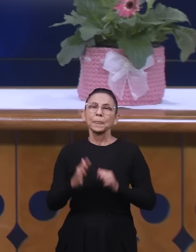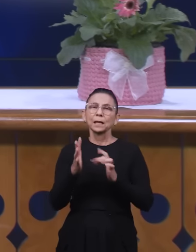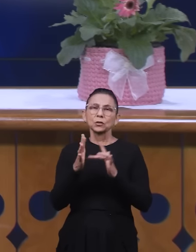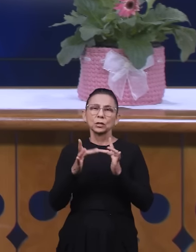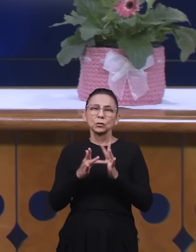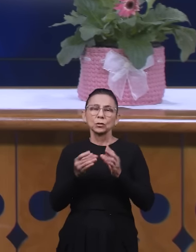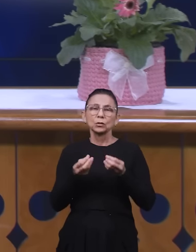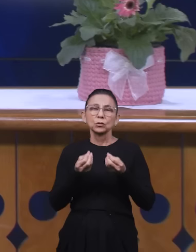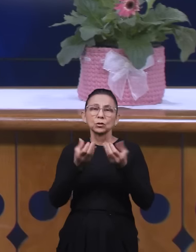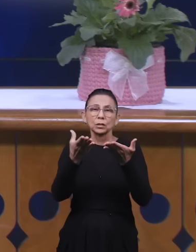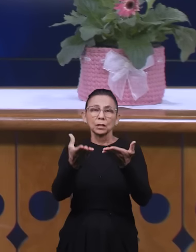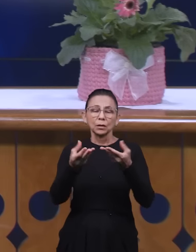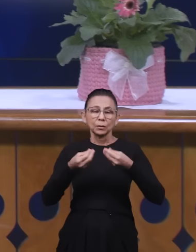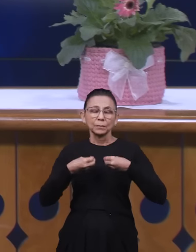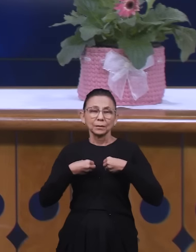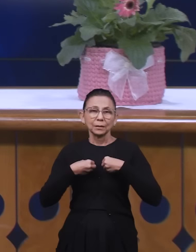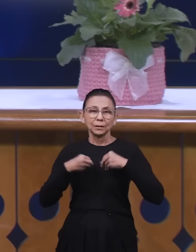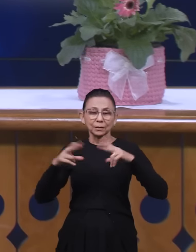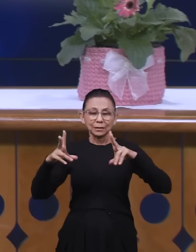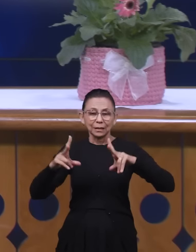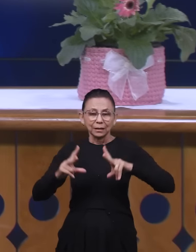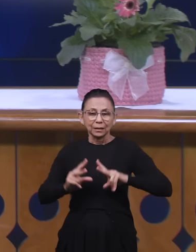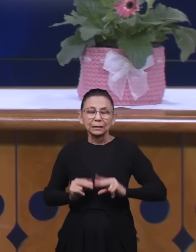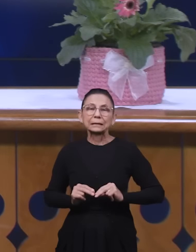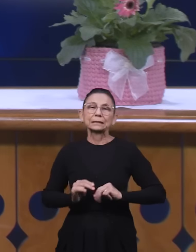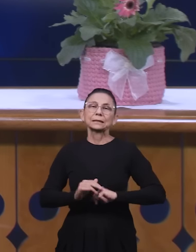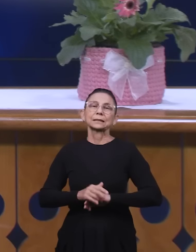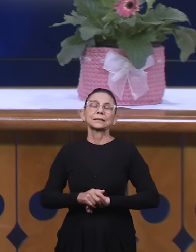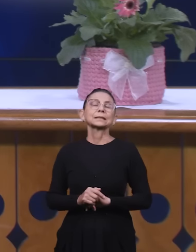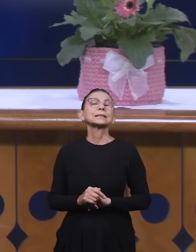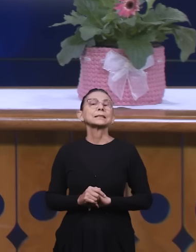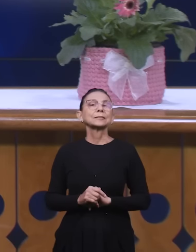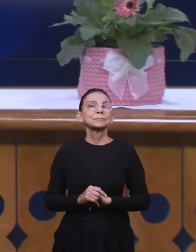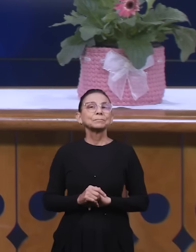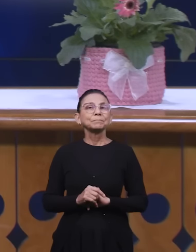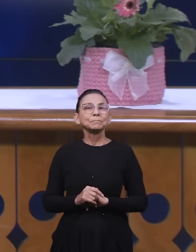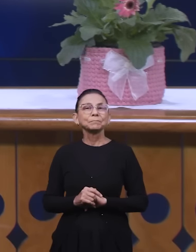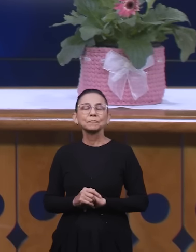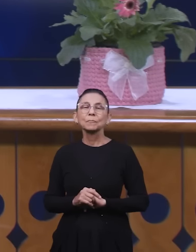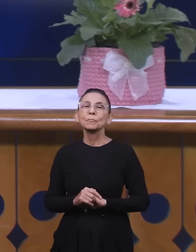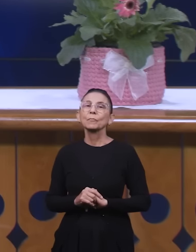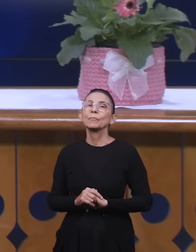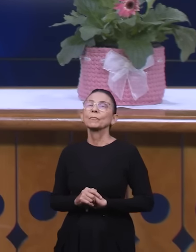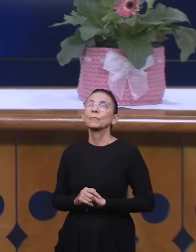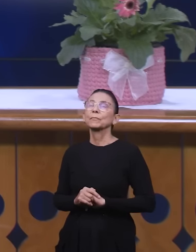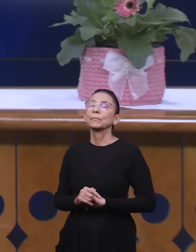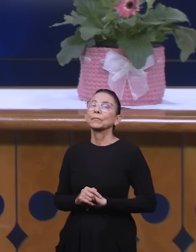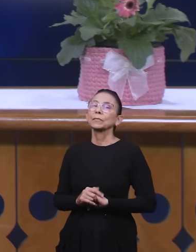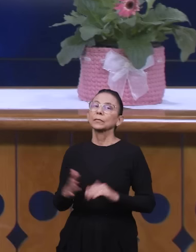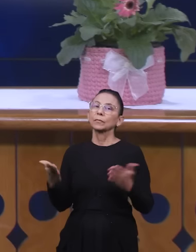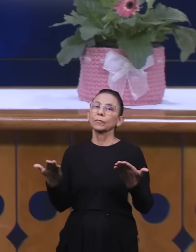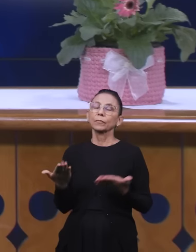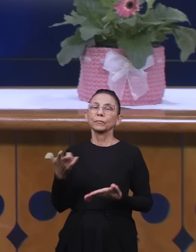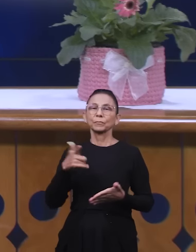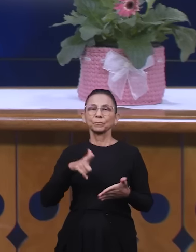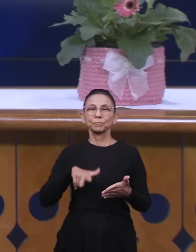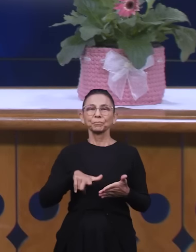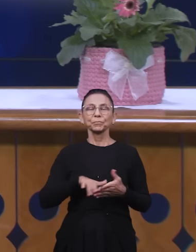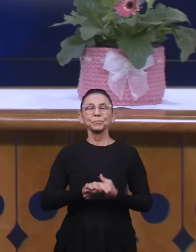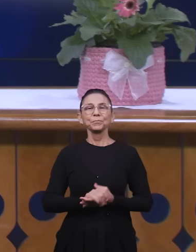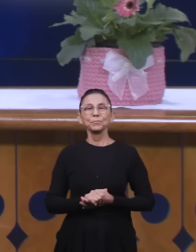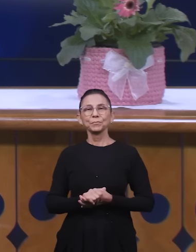necessário deixar esta grande herança, a herança que nos dá novamente